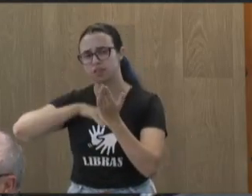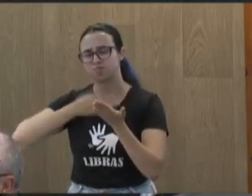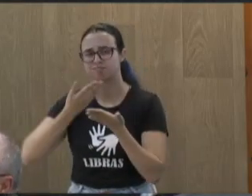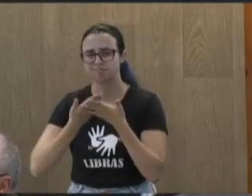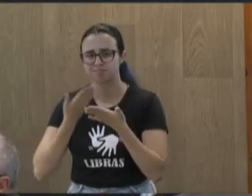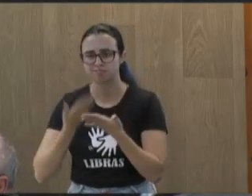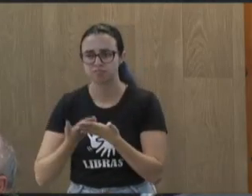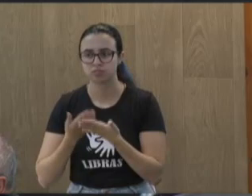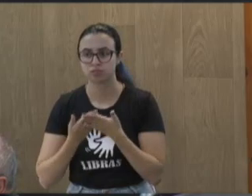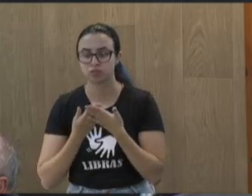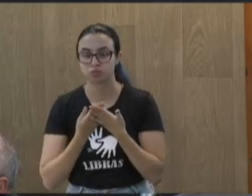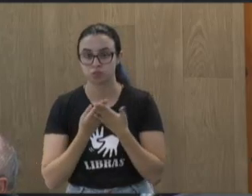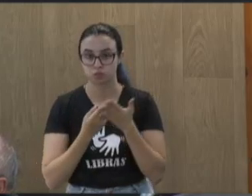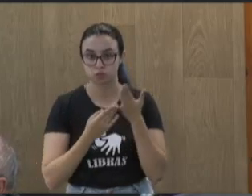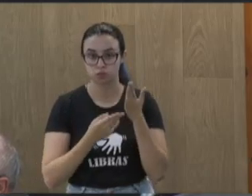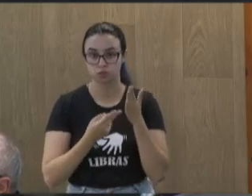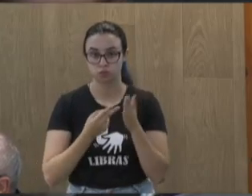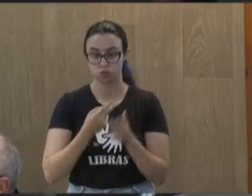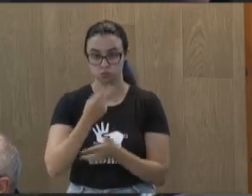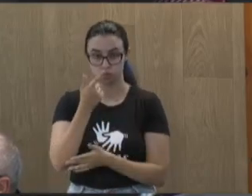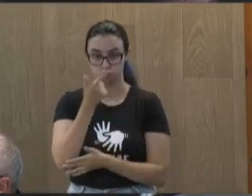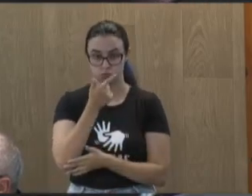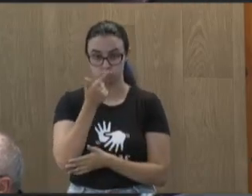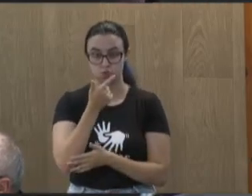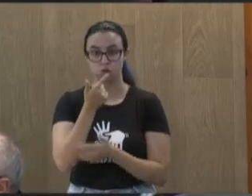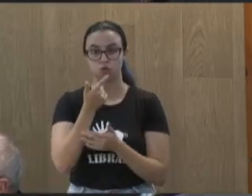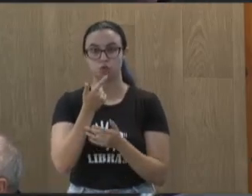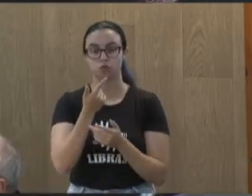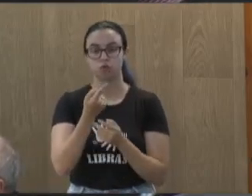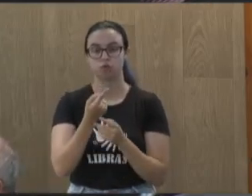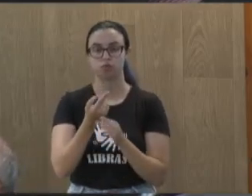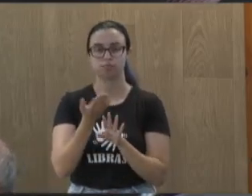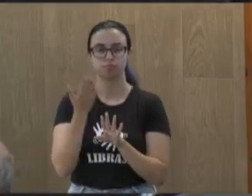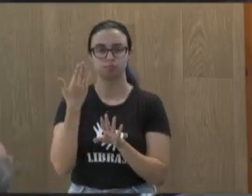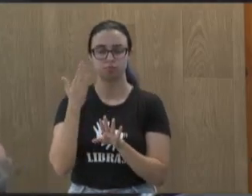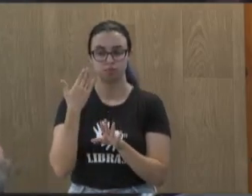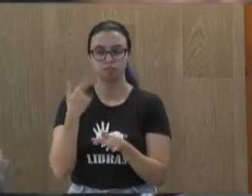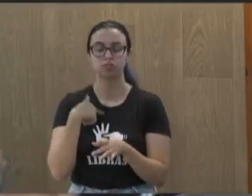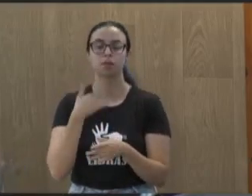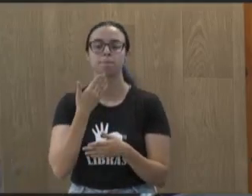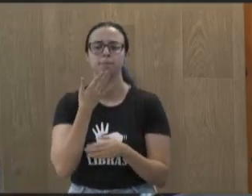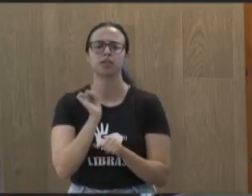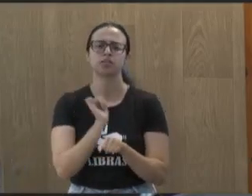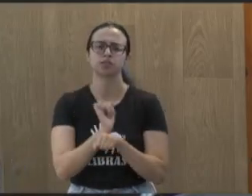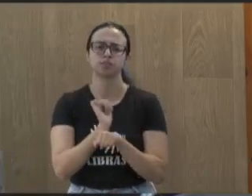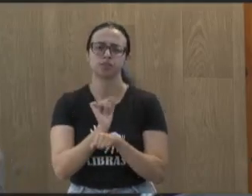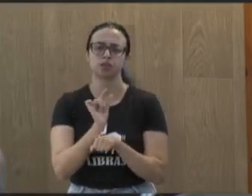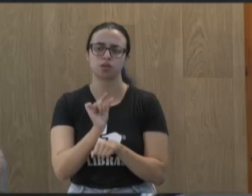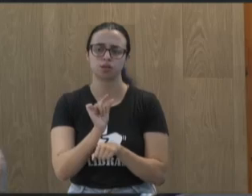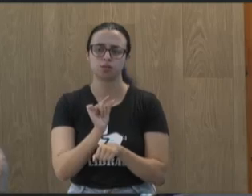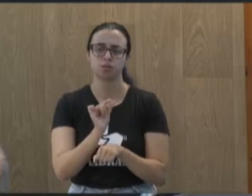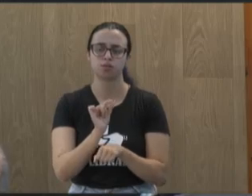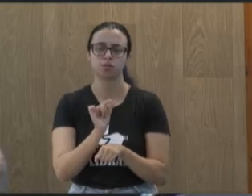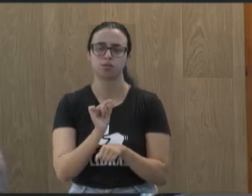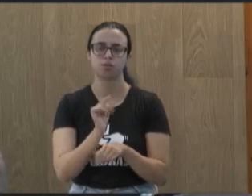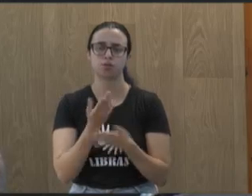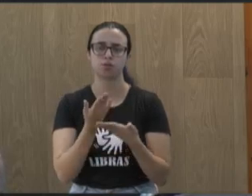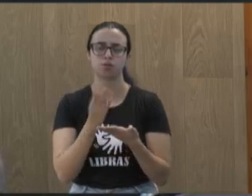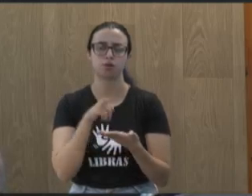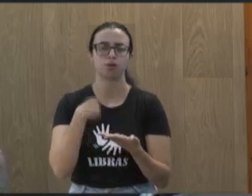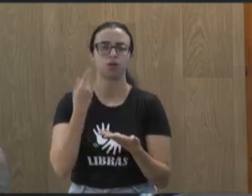pedi sobrestamento nos mesmos. Até mesmo do Diego Espino, que pediu um zoneamento